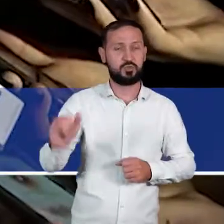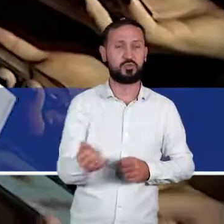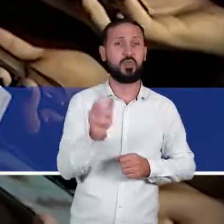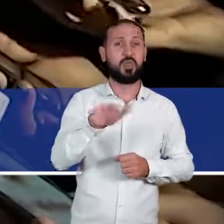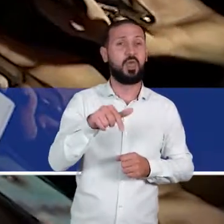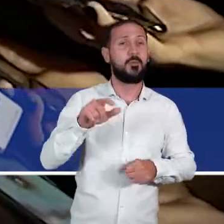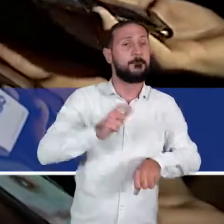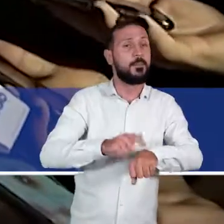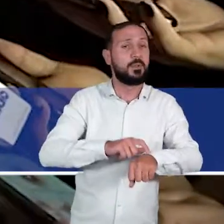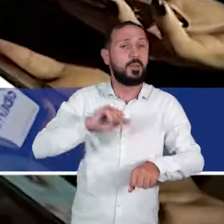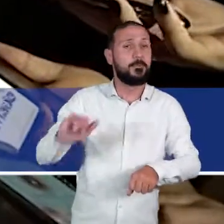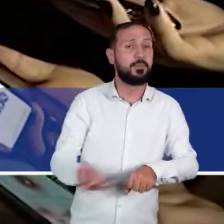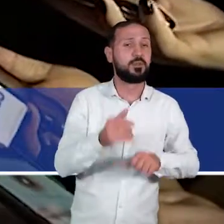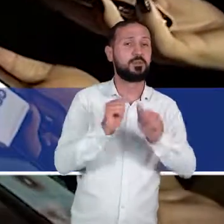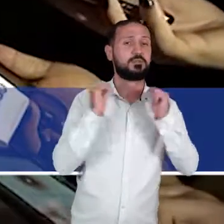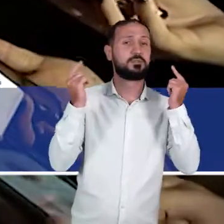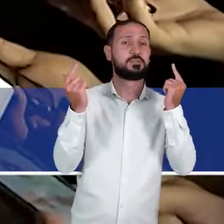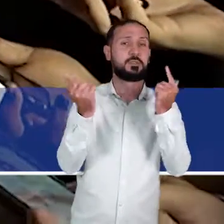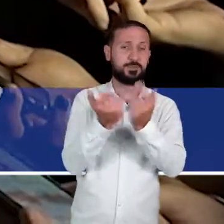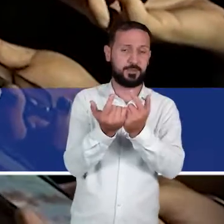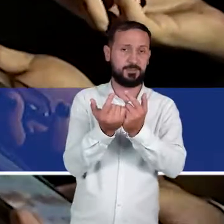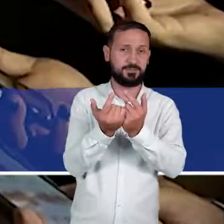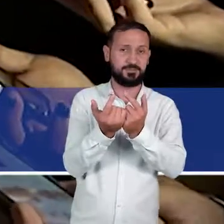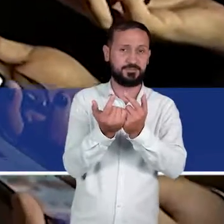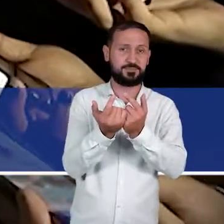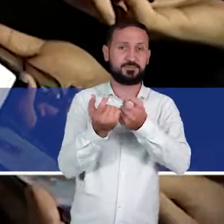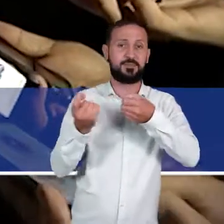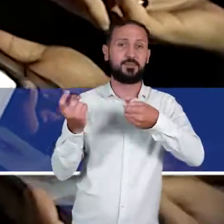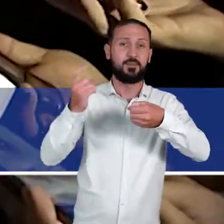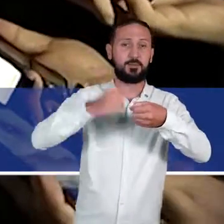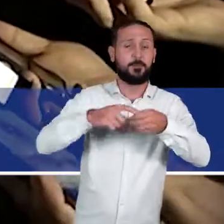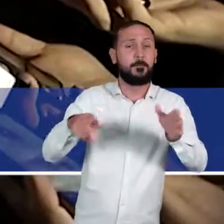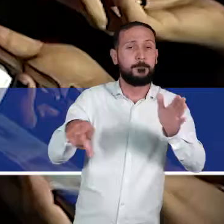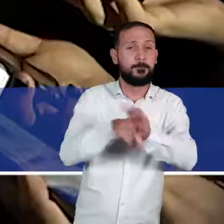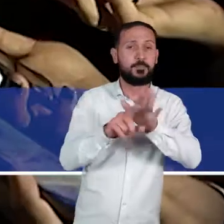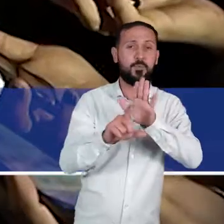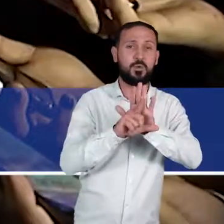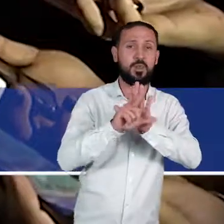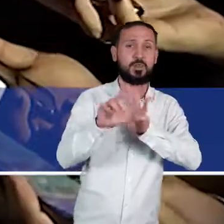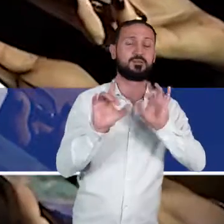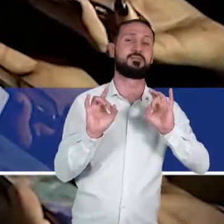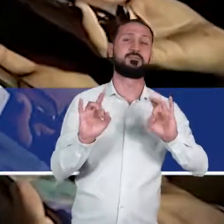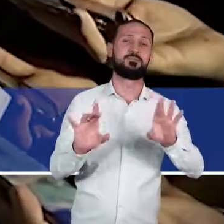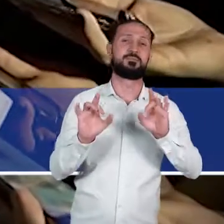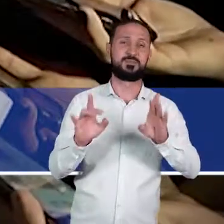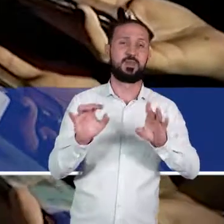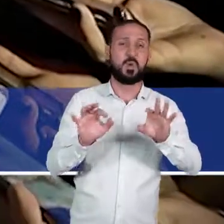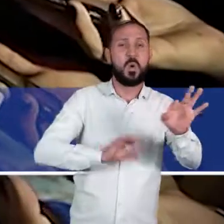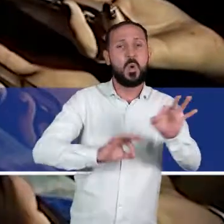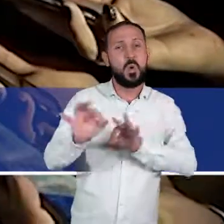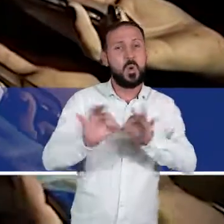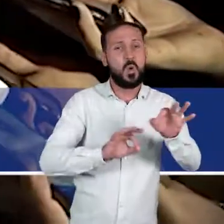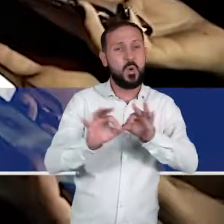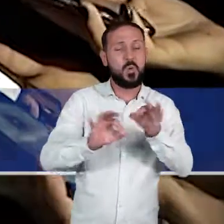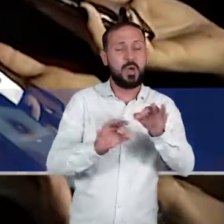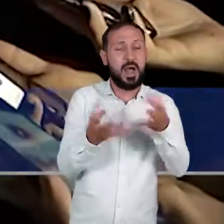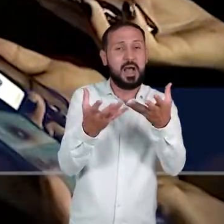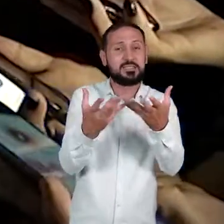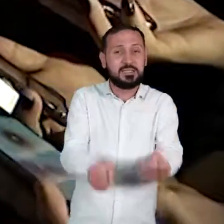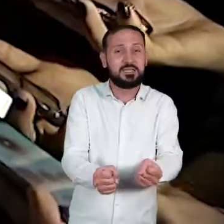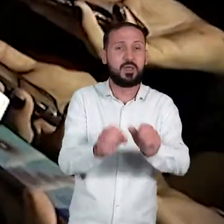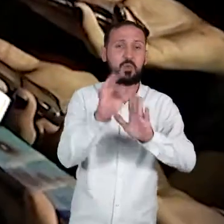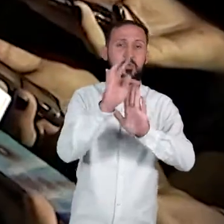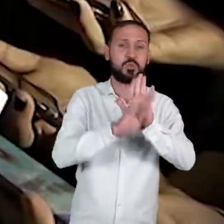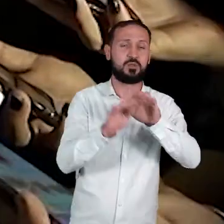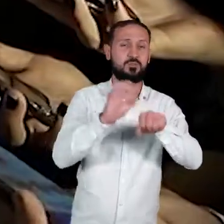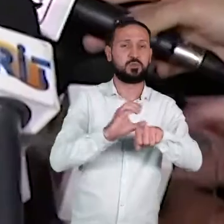é a oportunidade das assembleias legislativas, por lei ordinária, fazerem a adesão ao